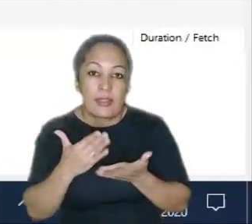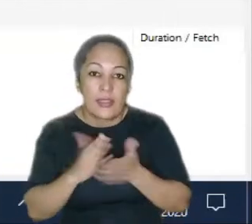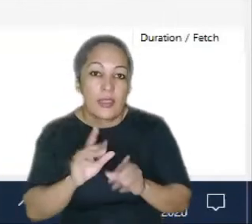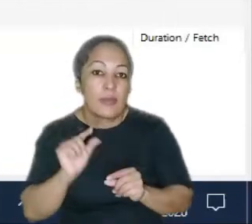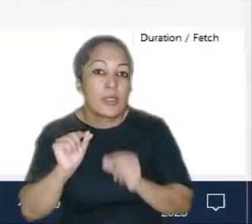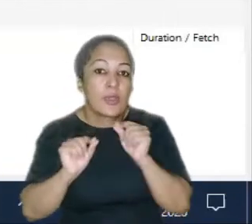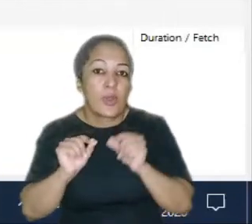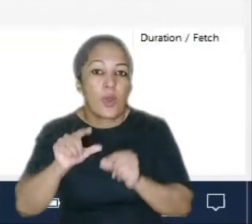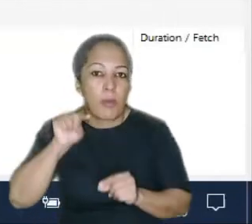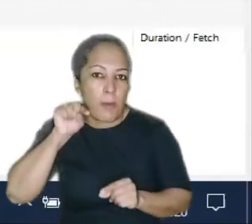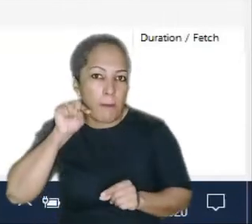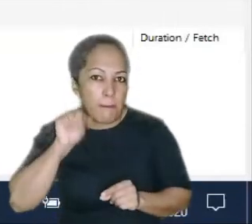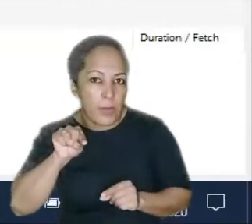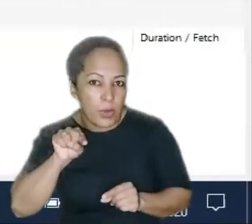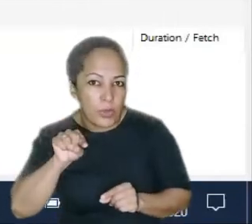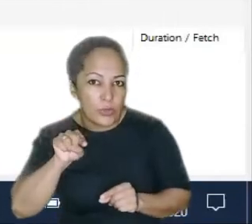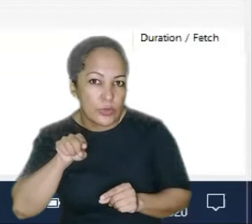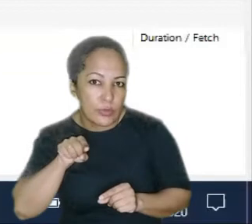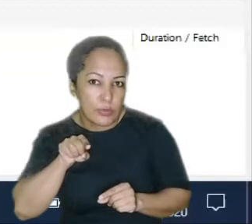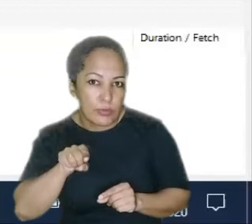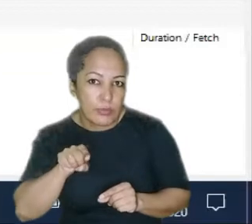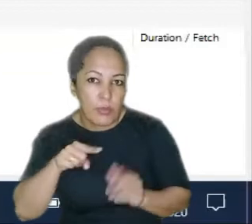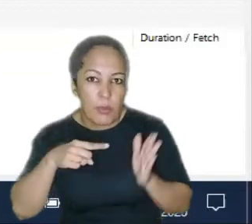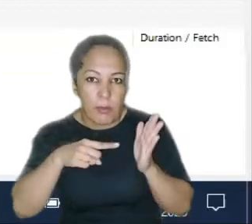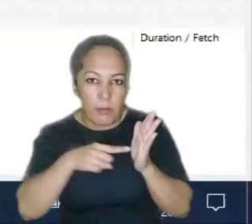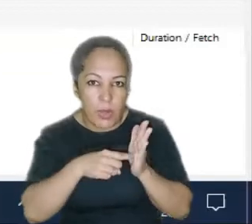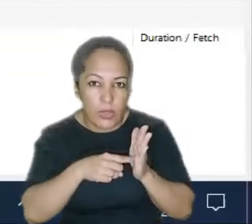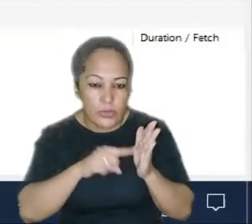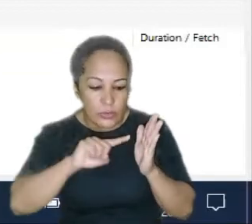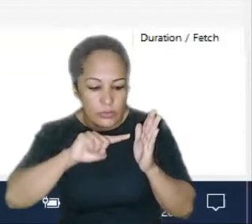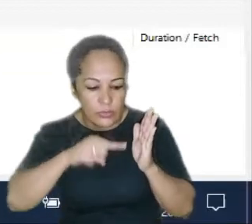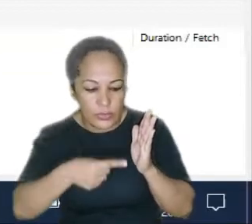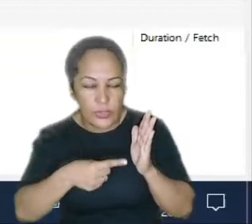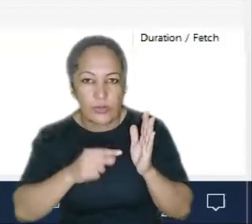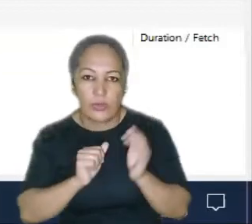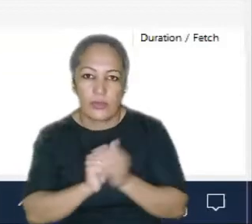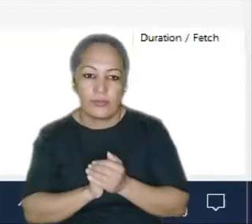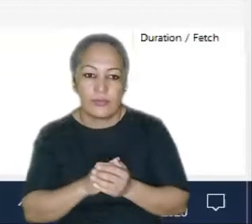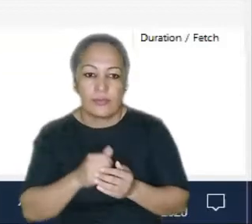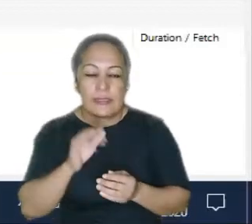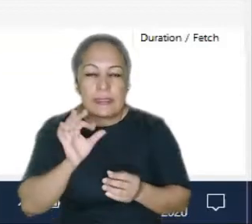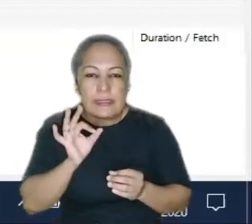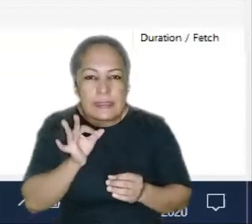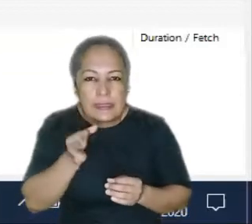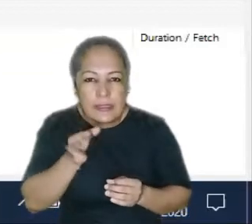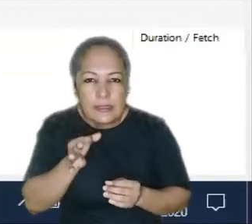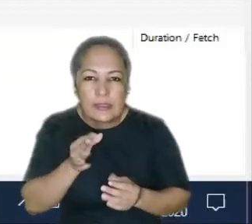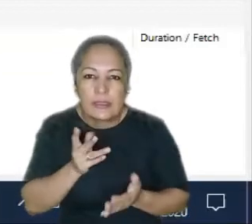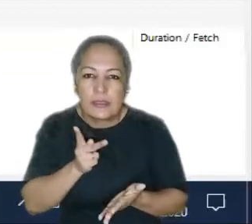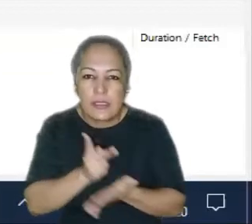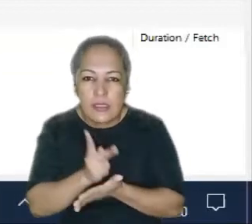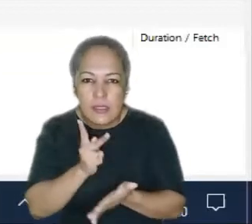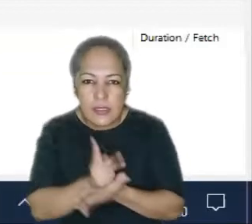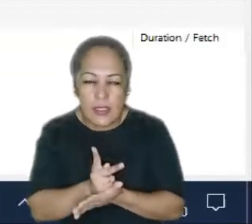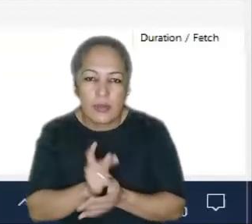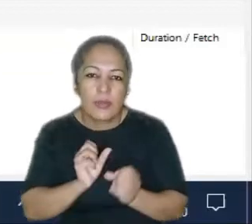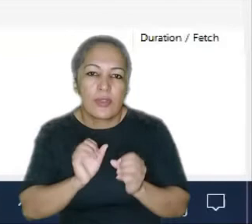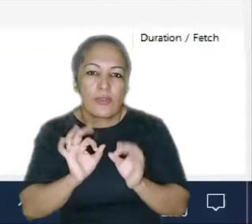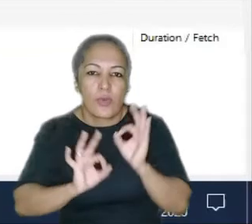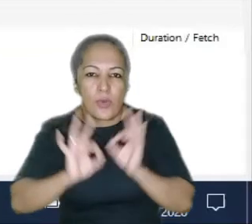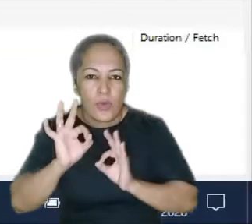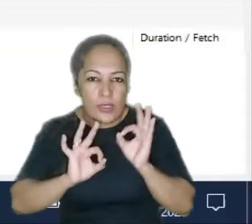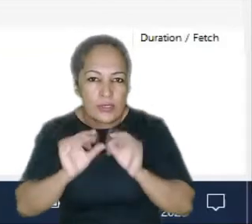comando, entenda comando como uma instrução, uma ordem. Faça isso. Cada ordem, cada instrução do SQL acaba com ponto e